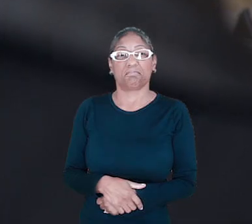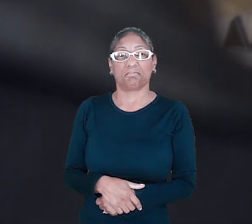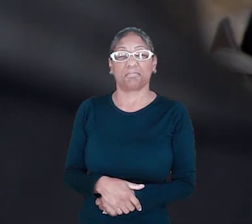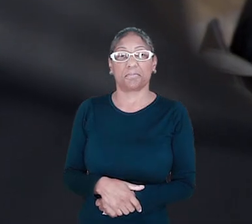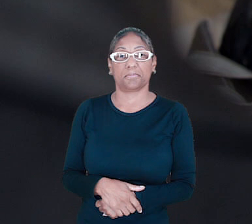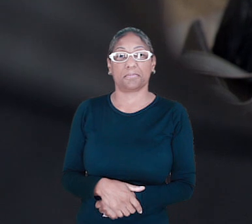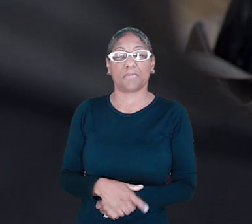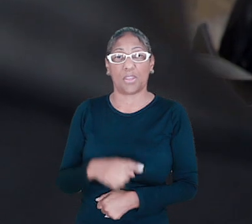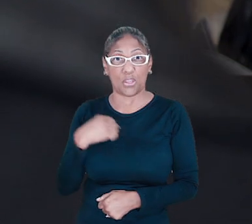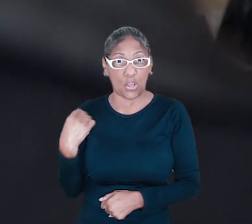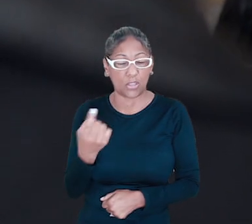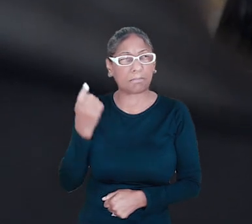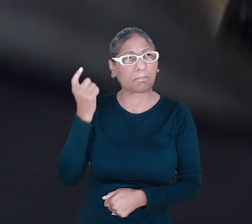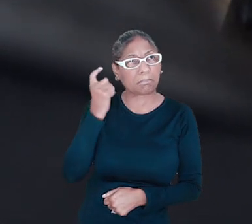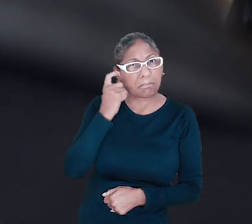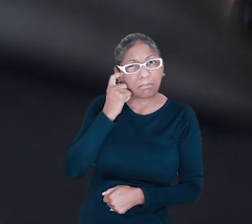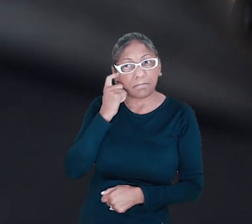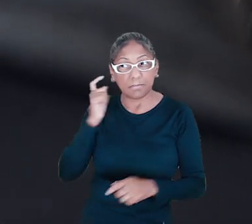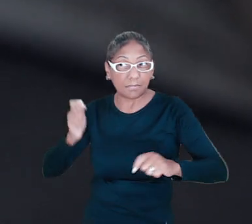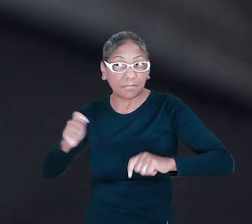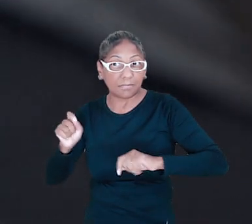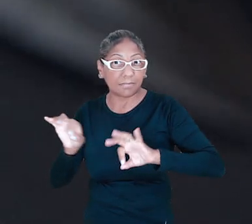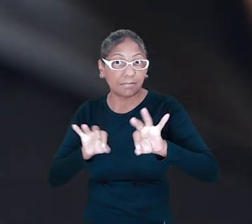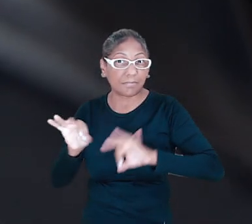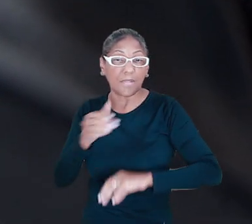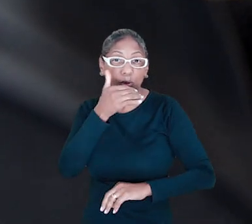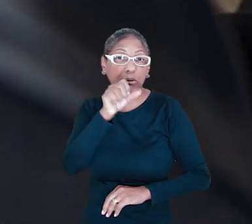variação, Bom, tem que ter um prato para a gente quebrar. Sim.